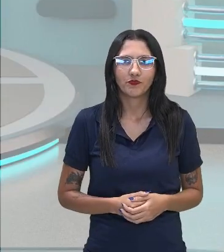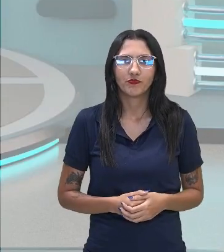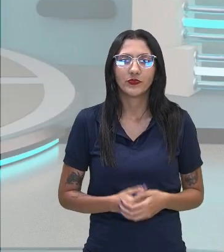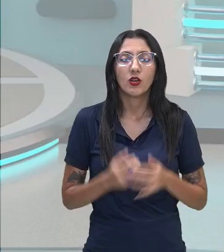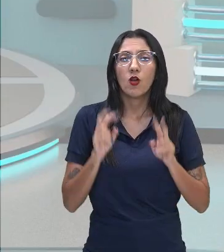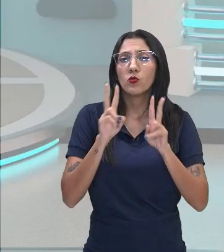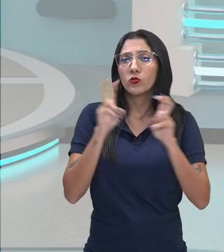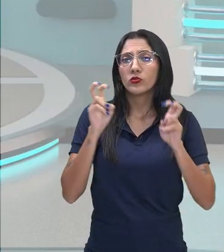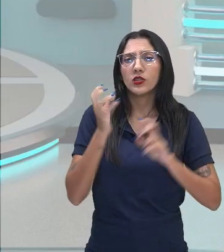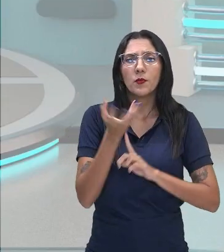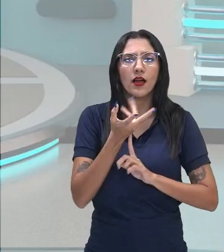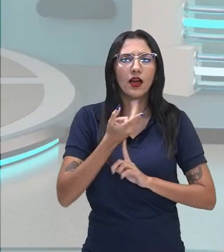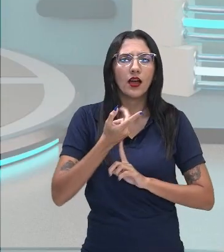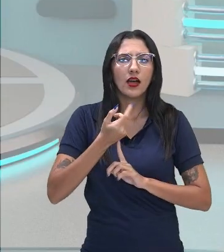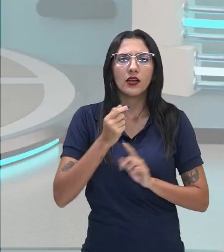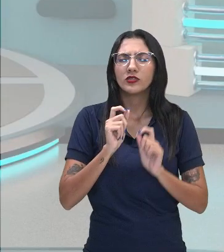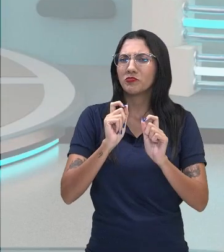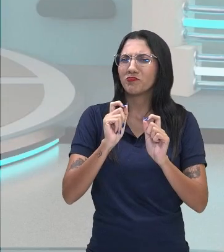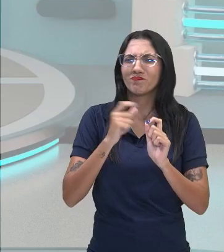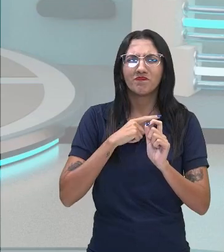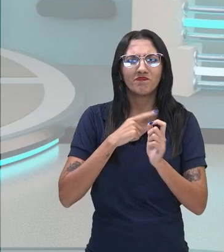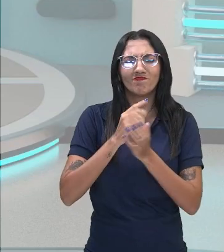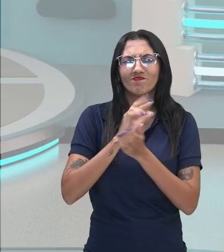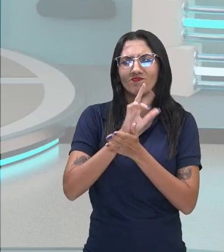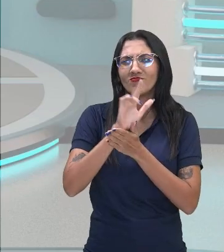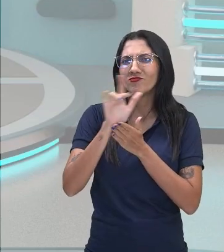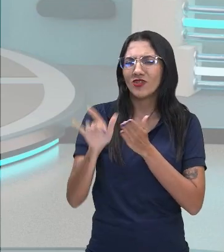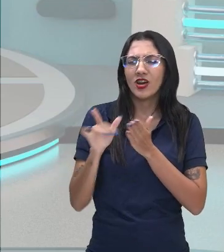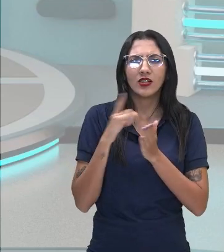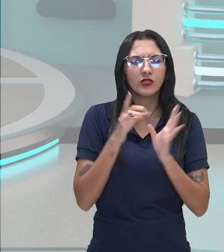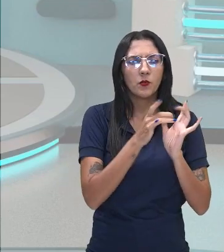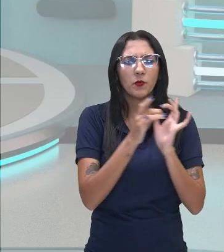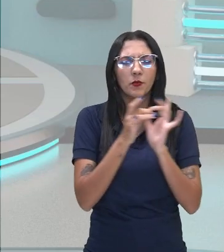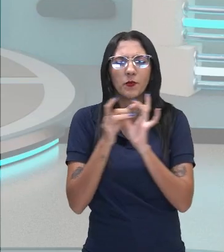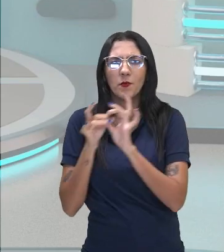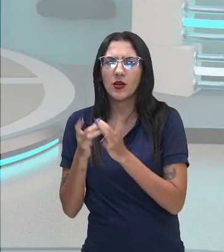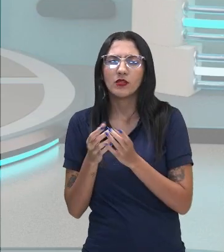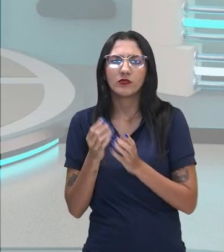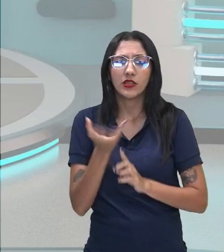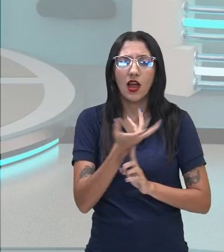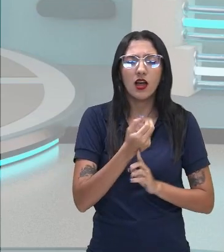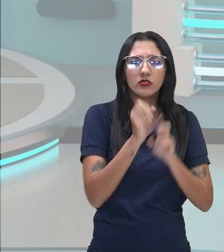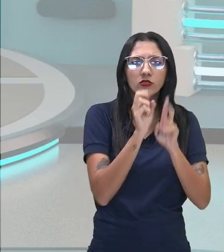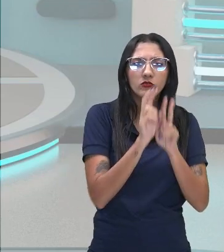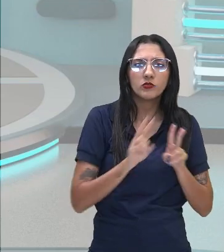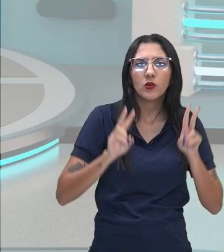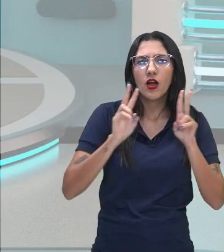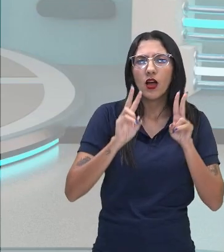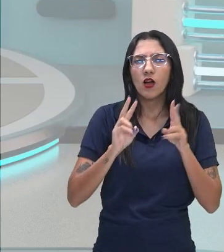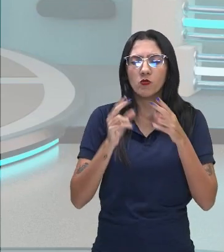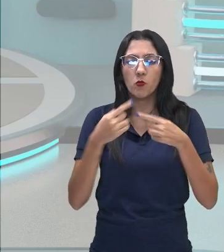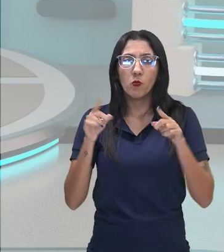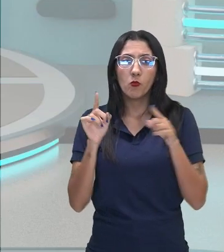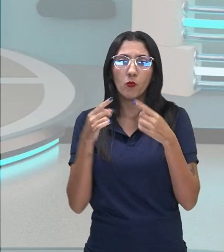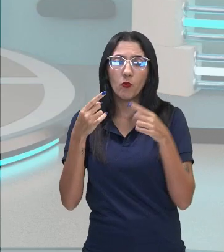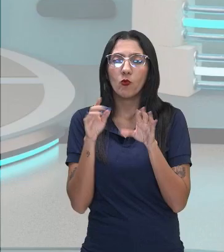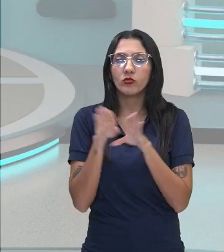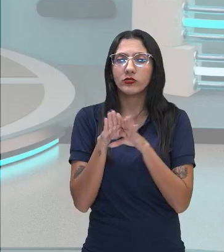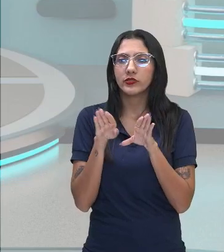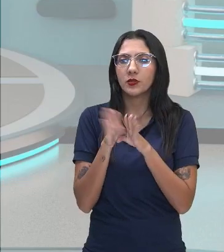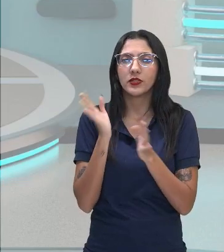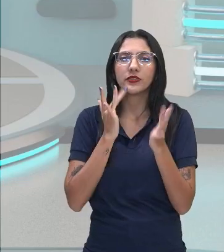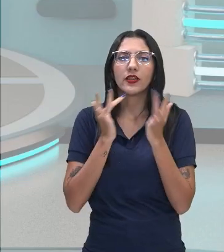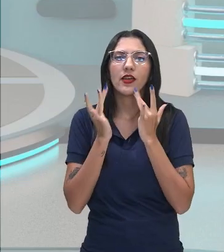tema é abrangente, pois envolve o estudo das artes visuais, música e artes cênicas,